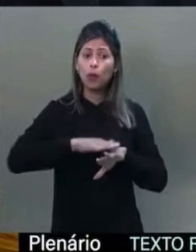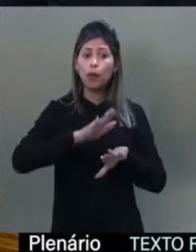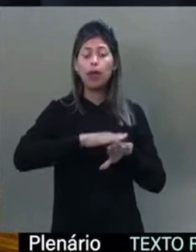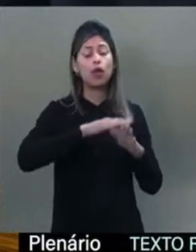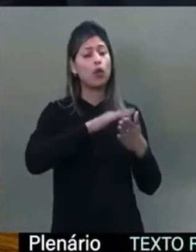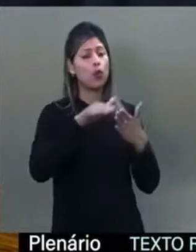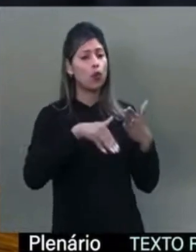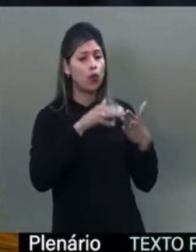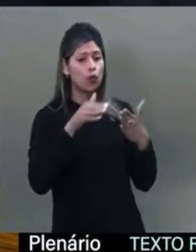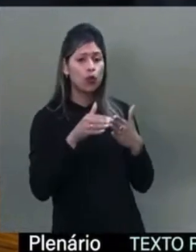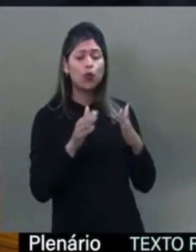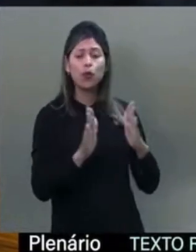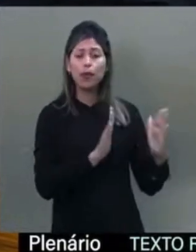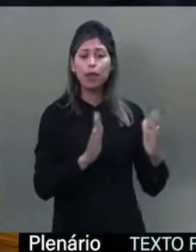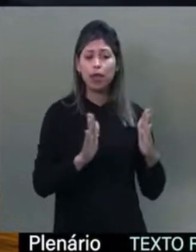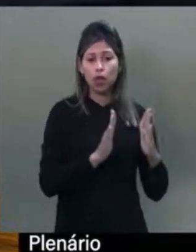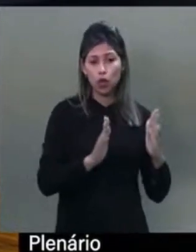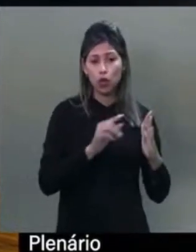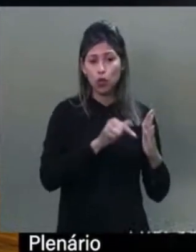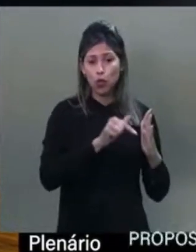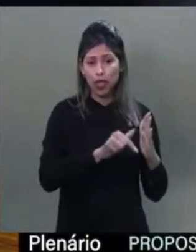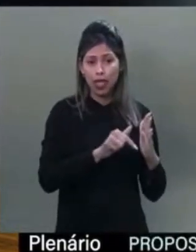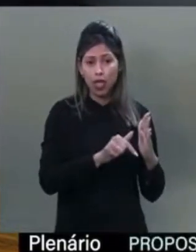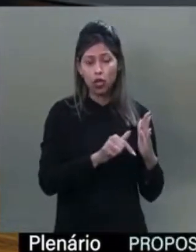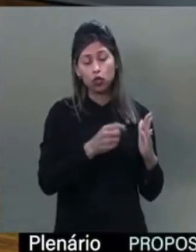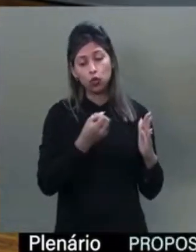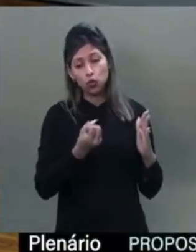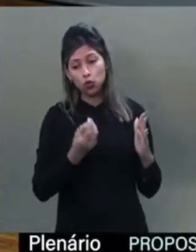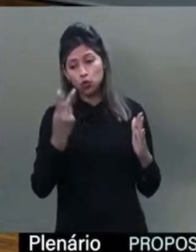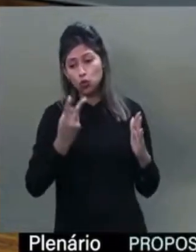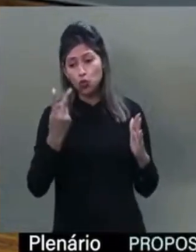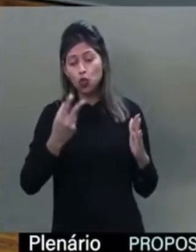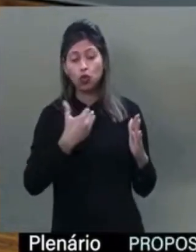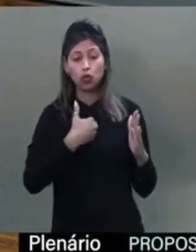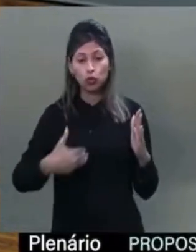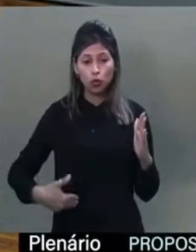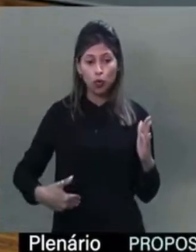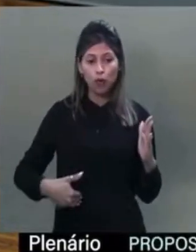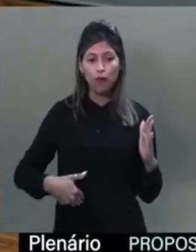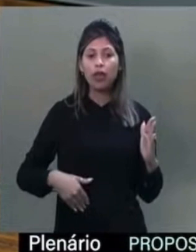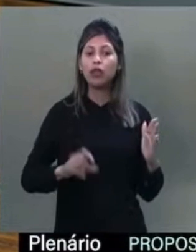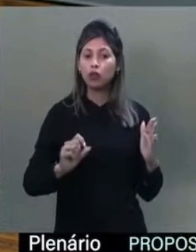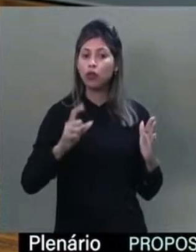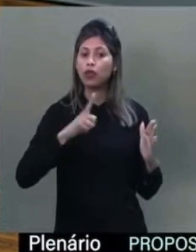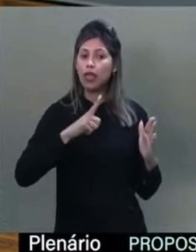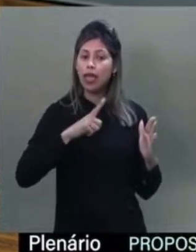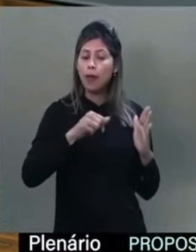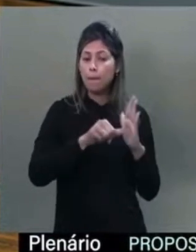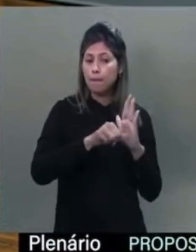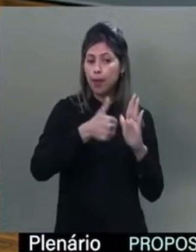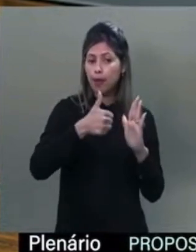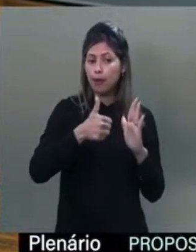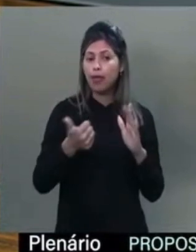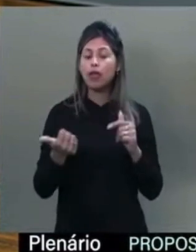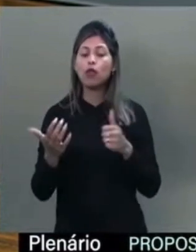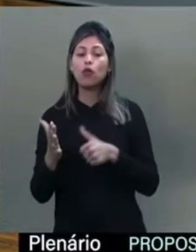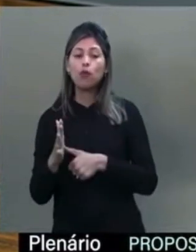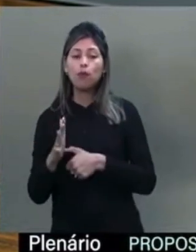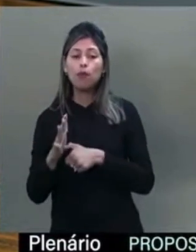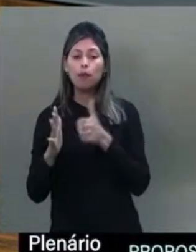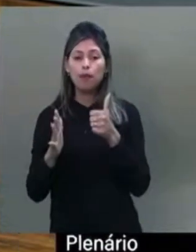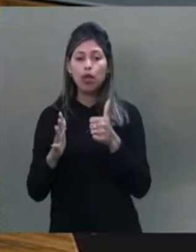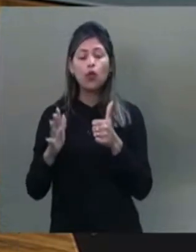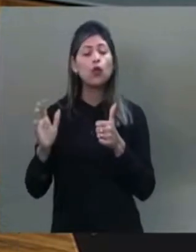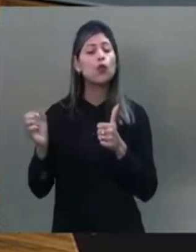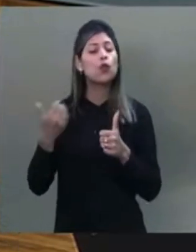o período de governo. Nos dois governos, nós tivemos superávit primário no governo do presidente Lula.